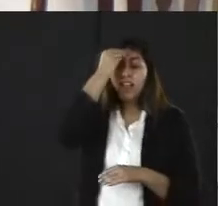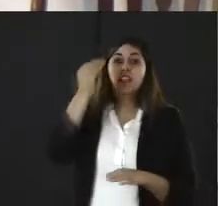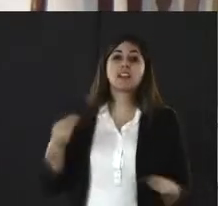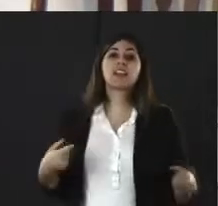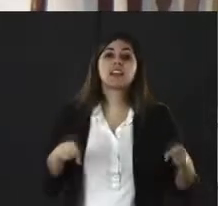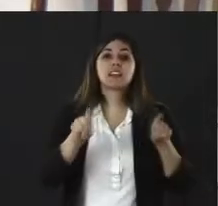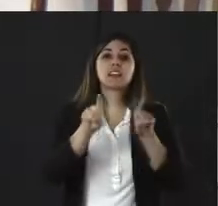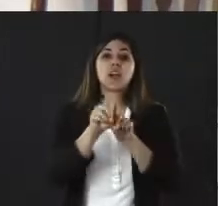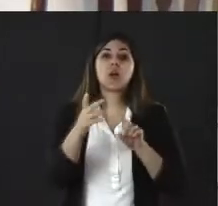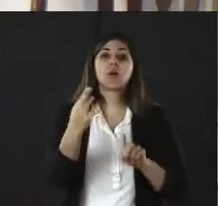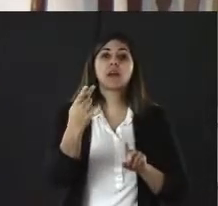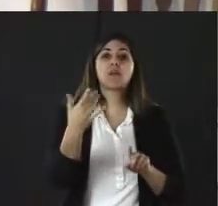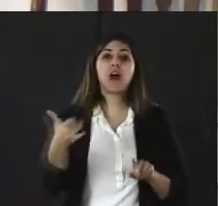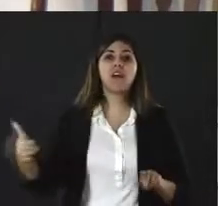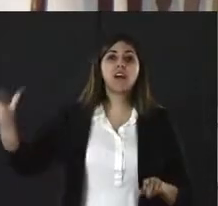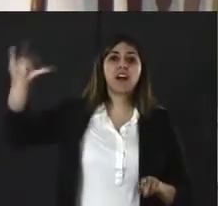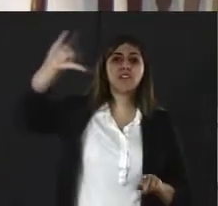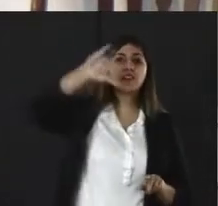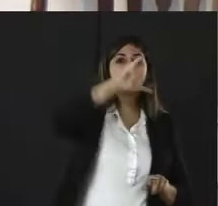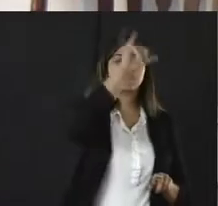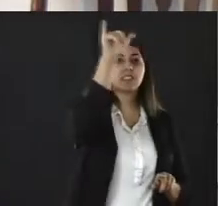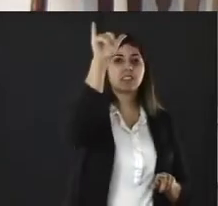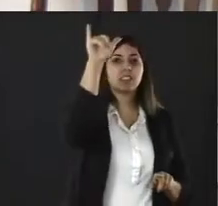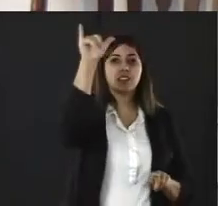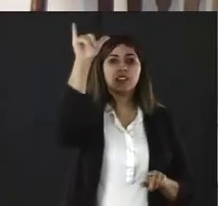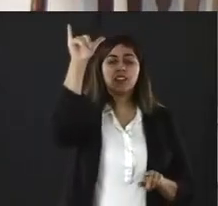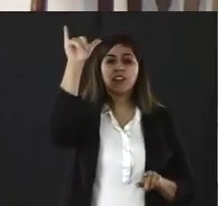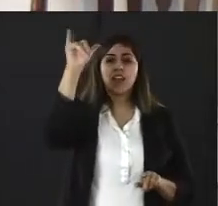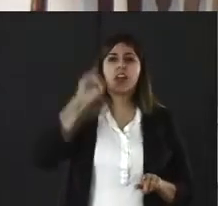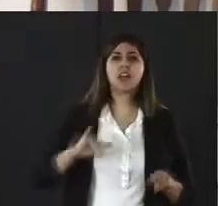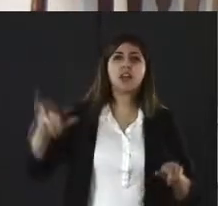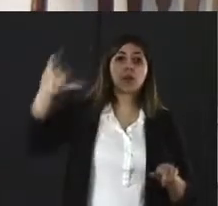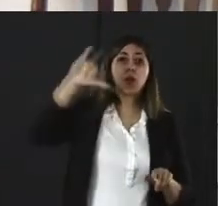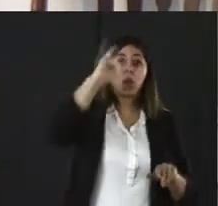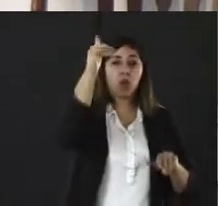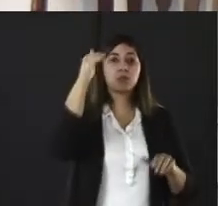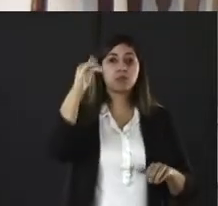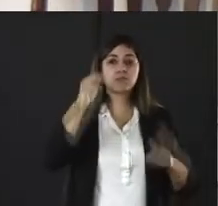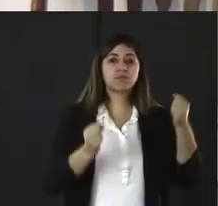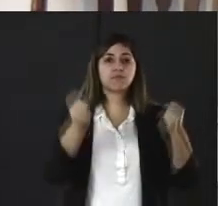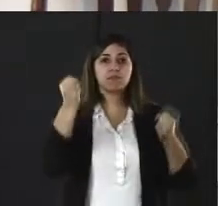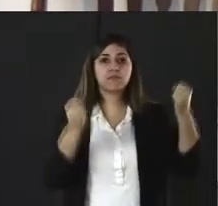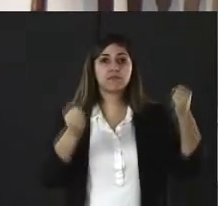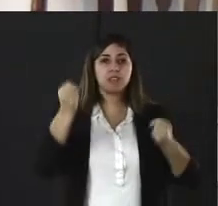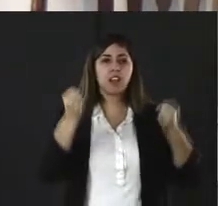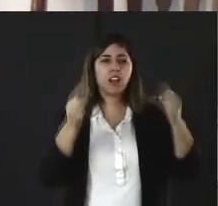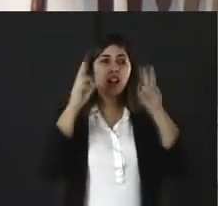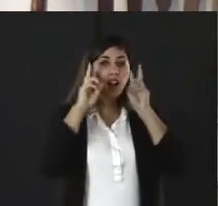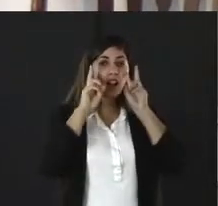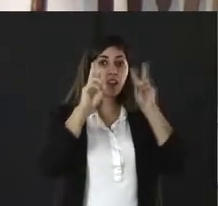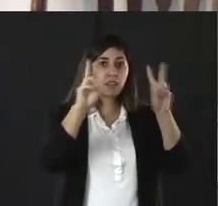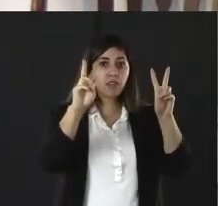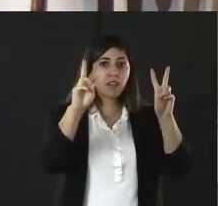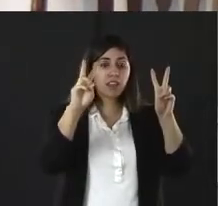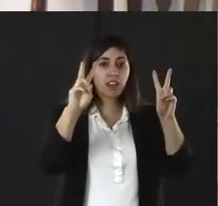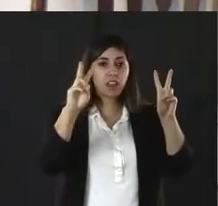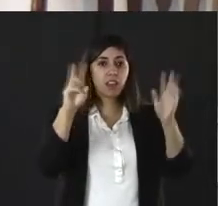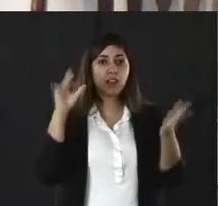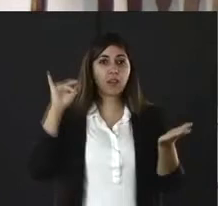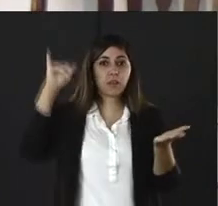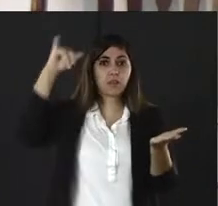que tenham altíssima tecnologia os pilotos ao se aproximarem da pista de pouso